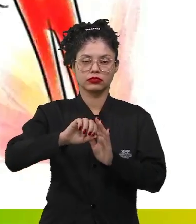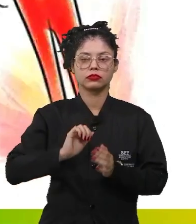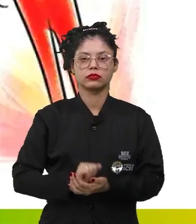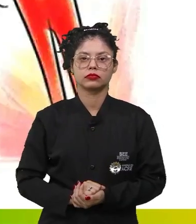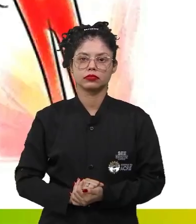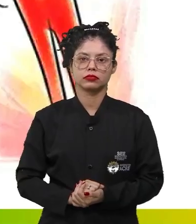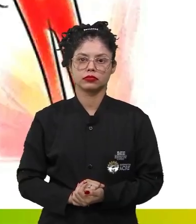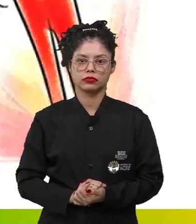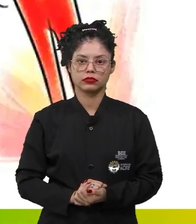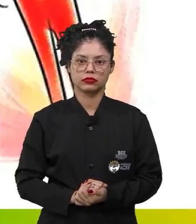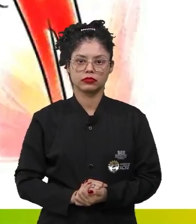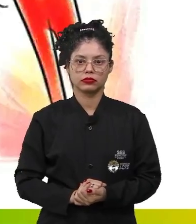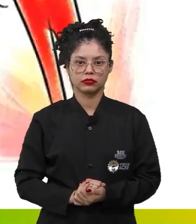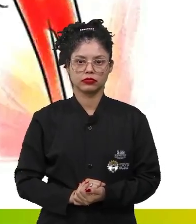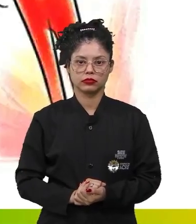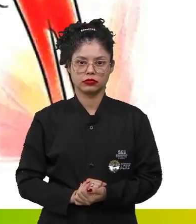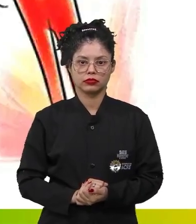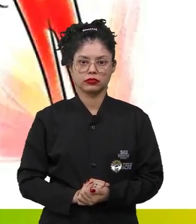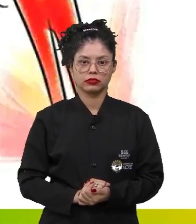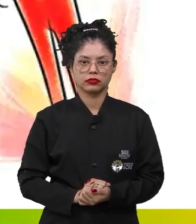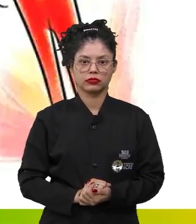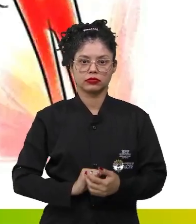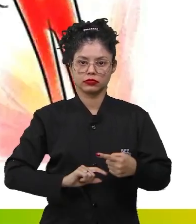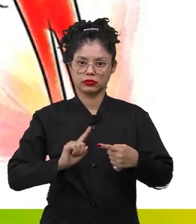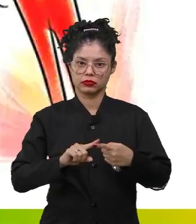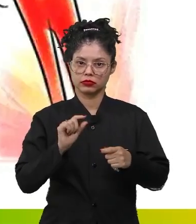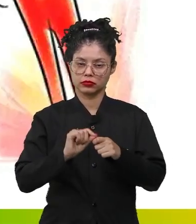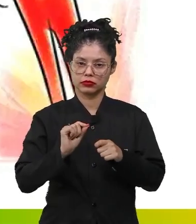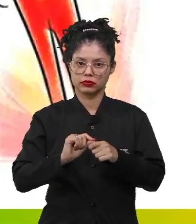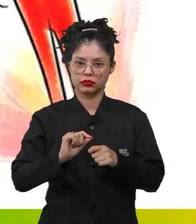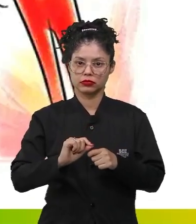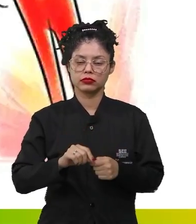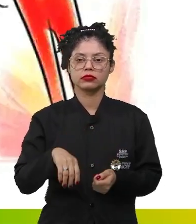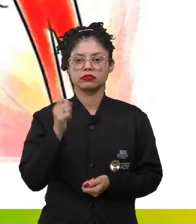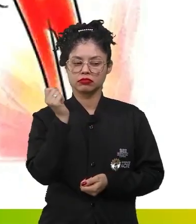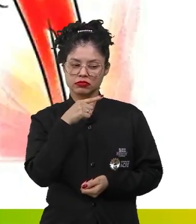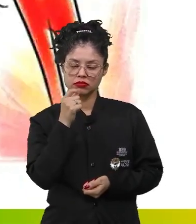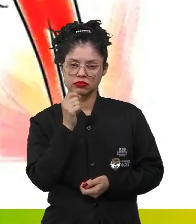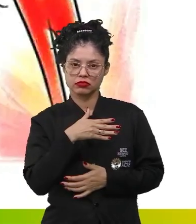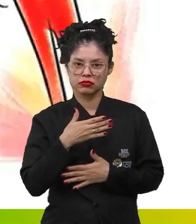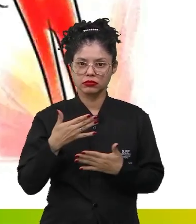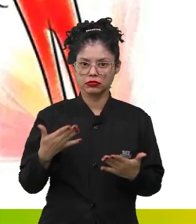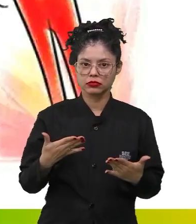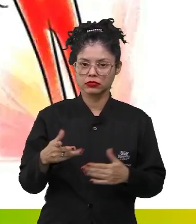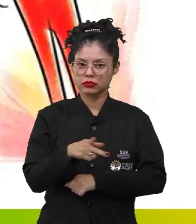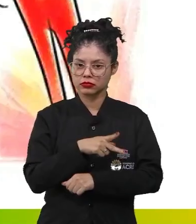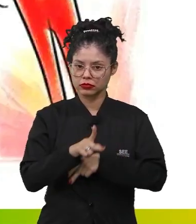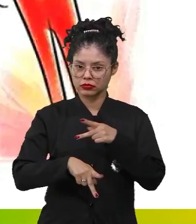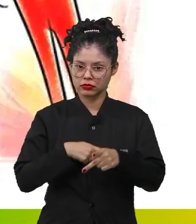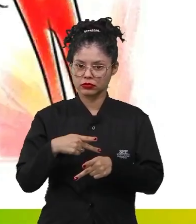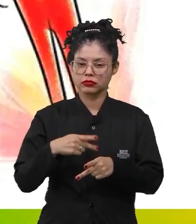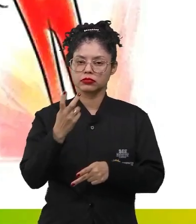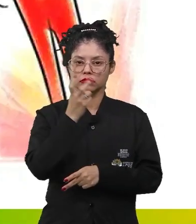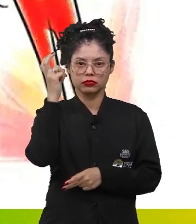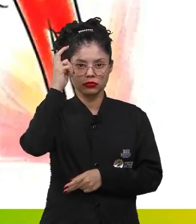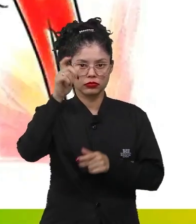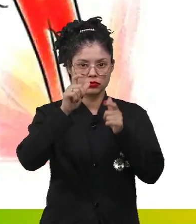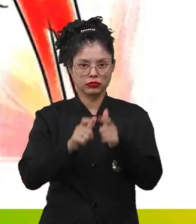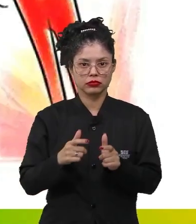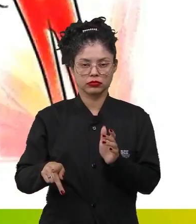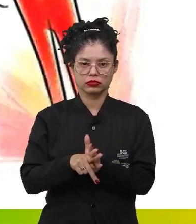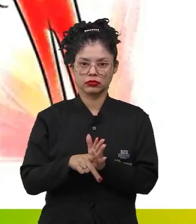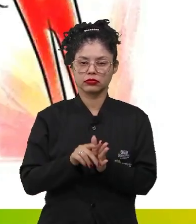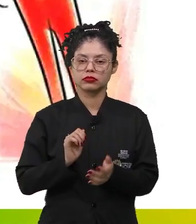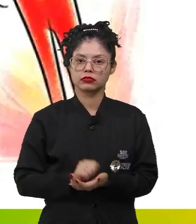ok? Vamos lá, exemplos de xenofobia. Fazer comentários desrespeitosos sobre povo e cultura local em